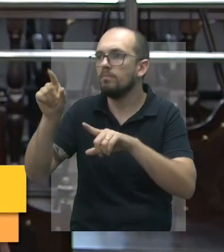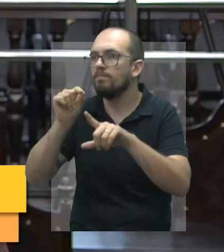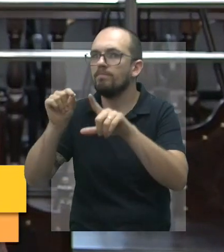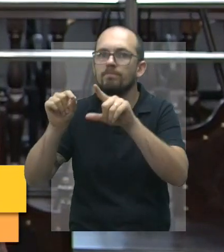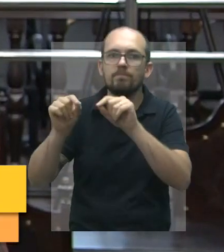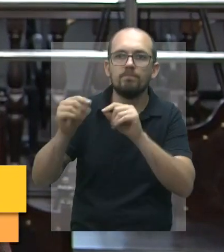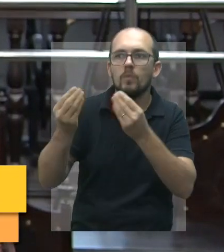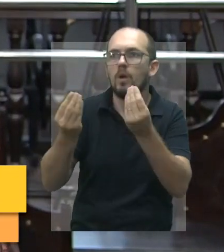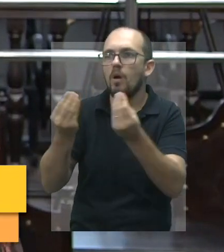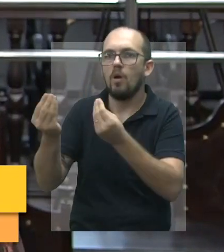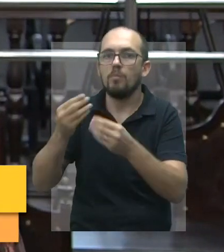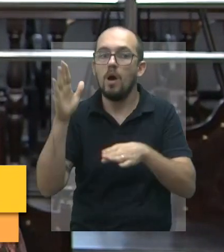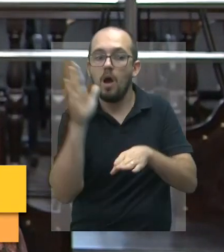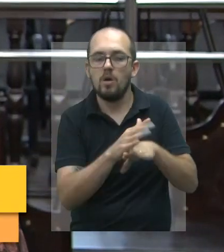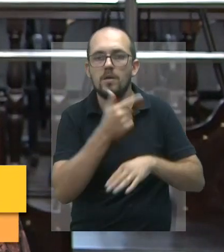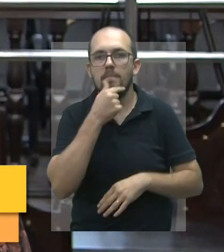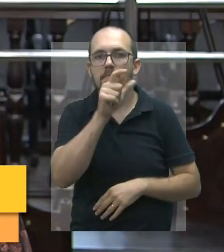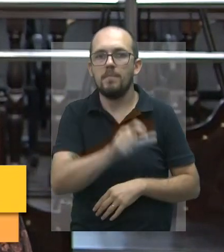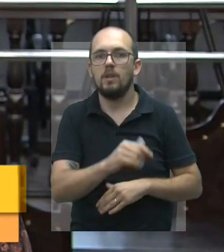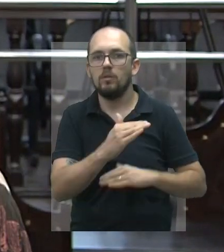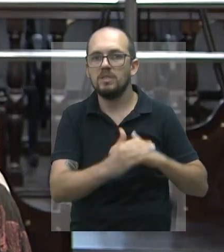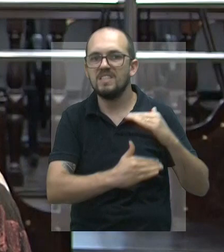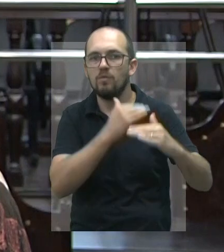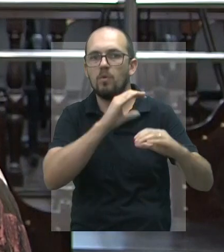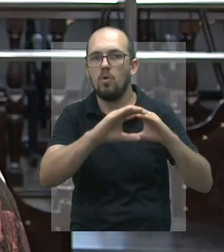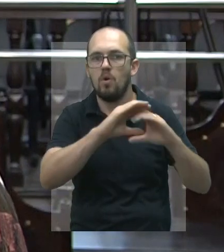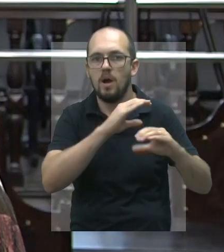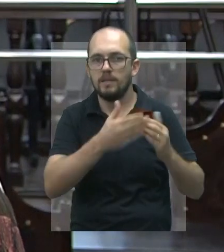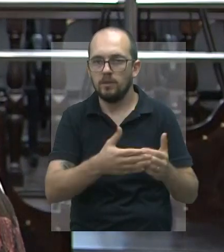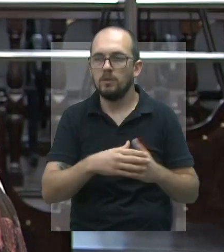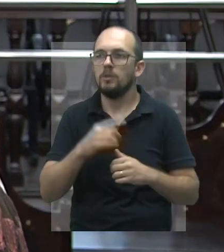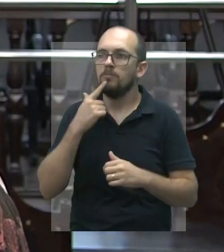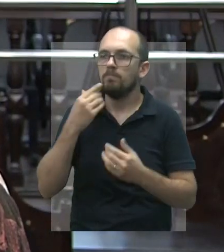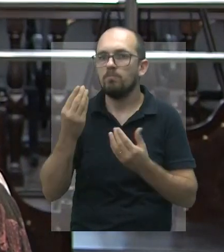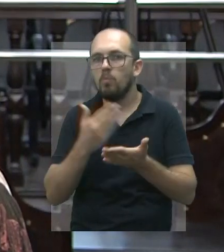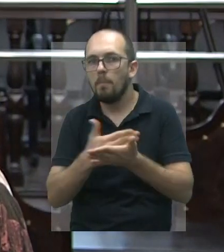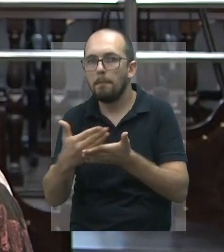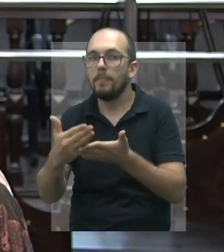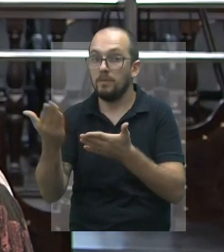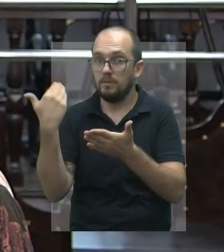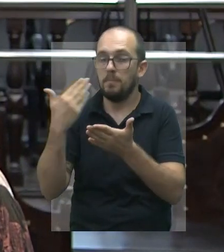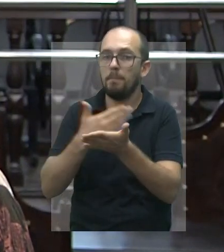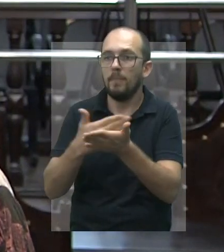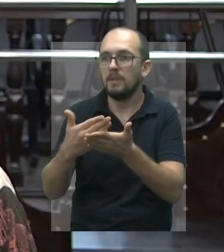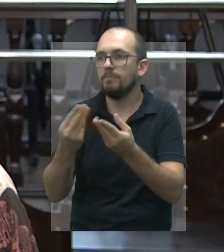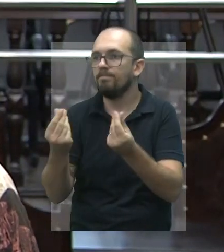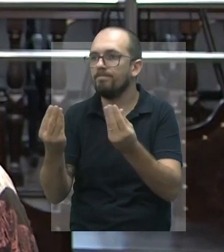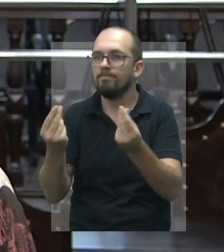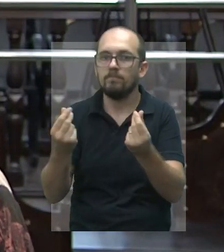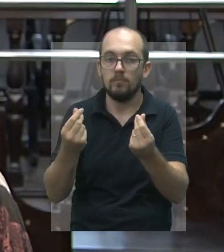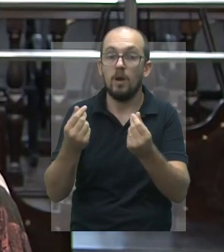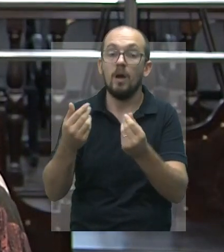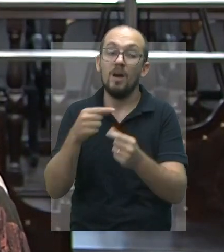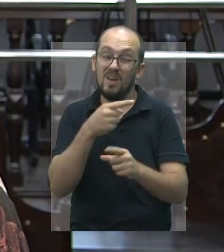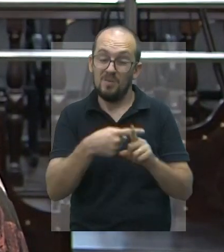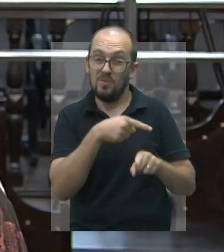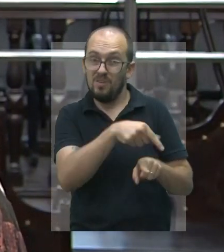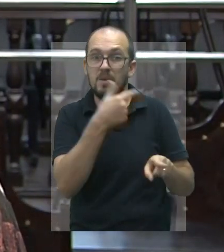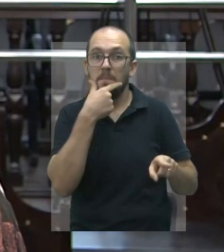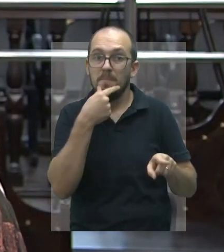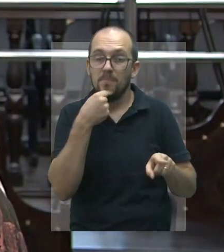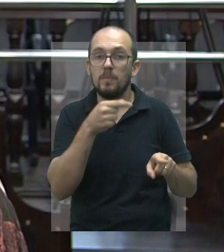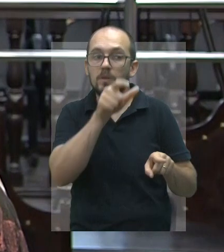Gustavo no desenvolvimento da comunicação. Então, inicialmente, entendia-se que o Gustavo ele precisava